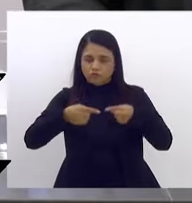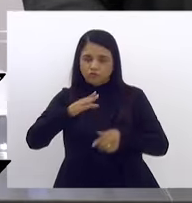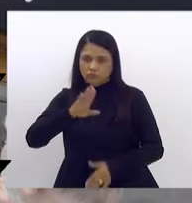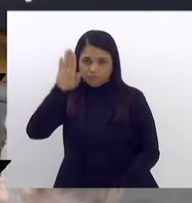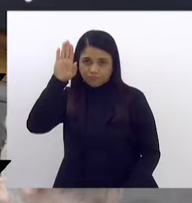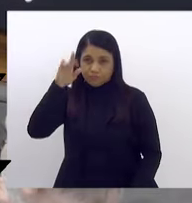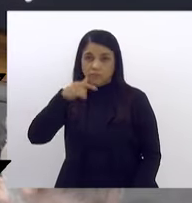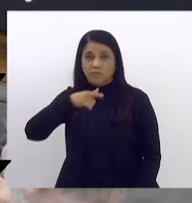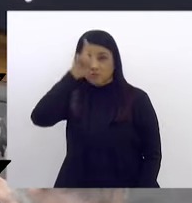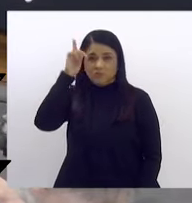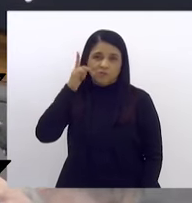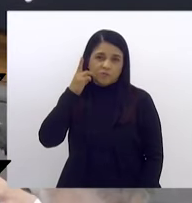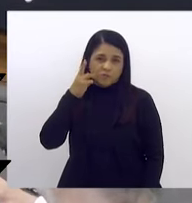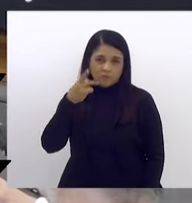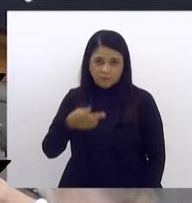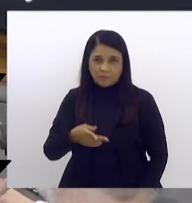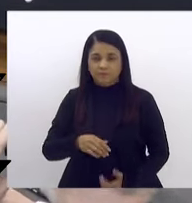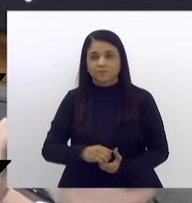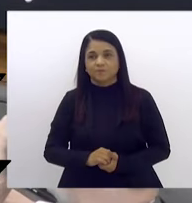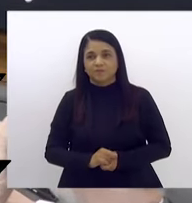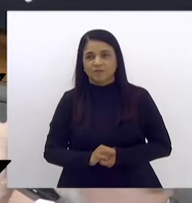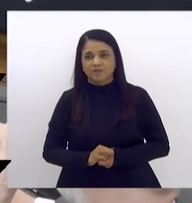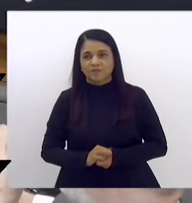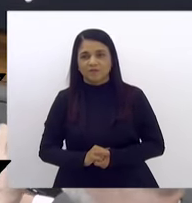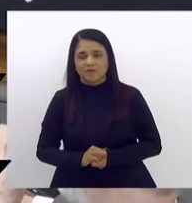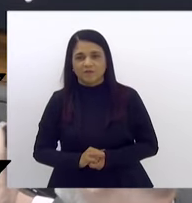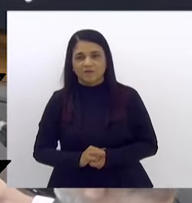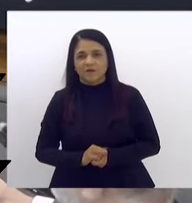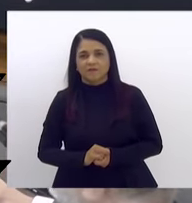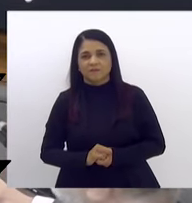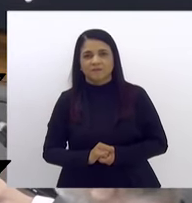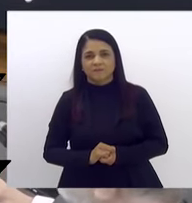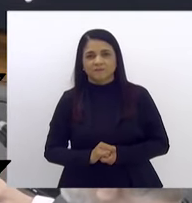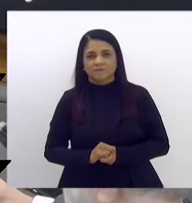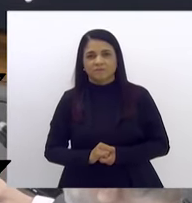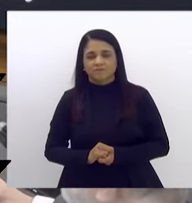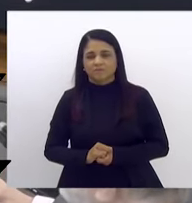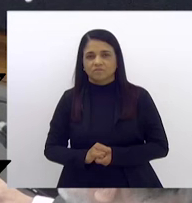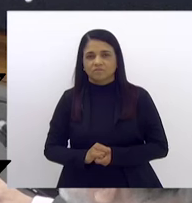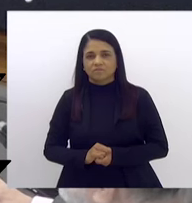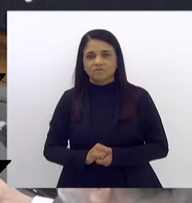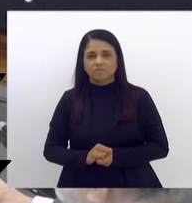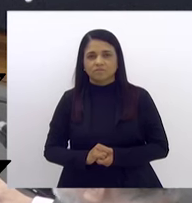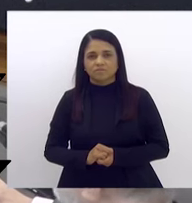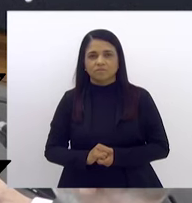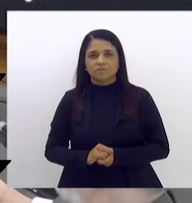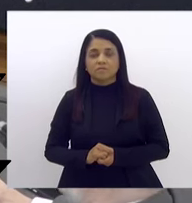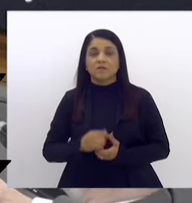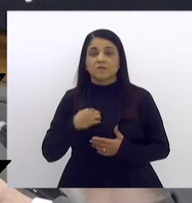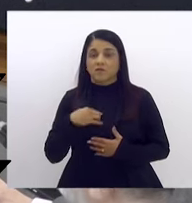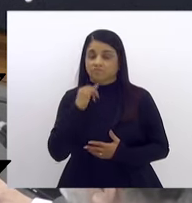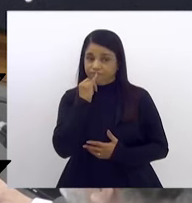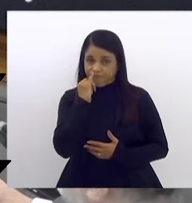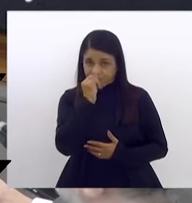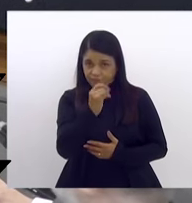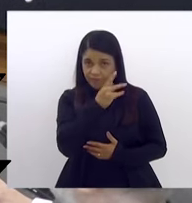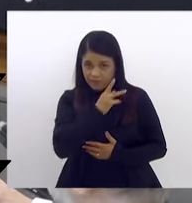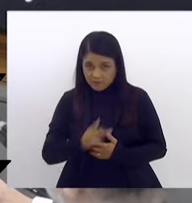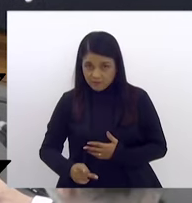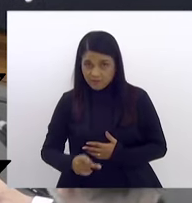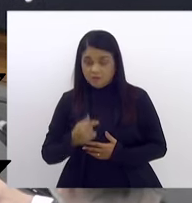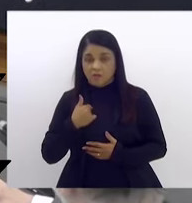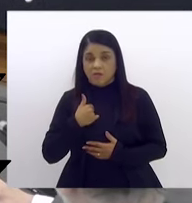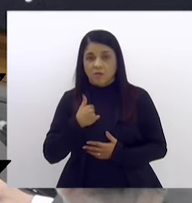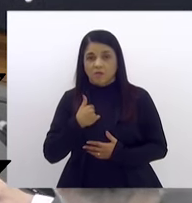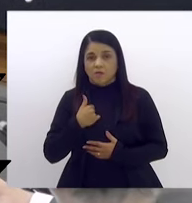prejudicado Paulo em discussão Senor Presidente dirigindo a vossa excelência est